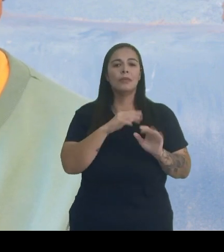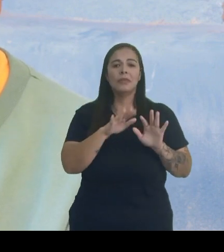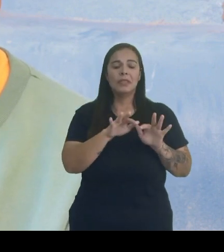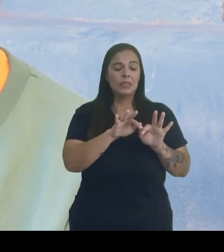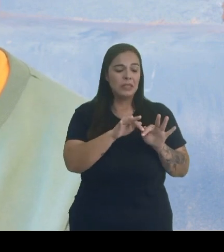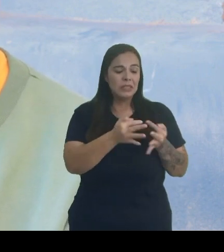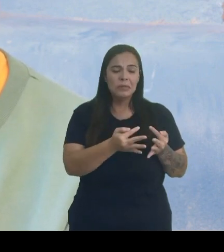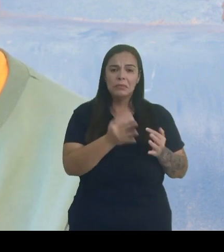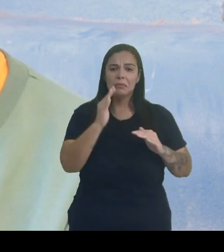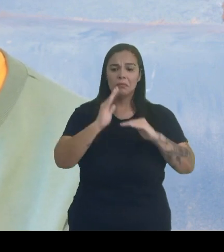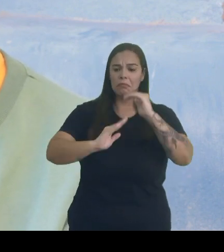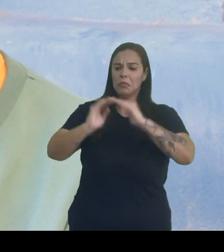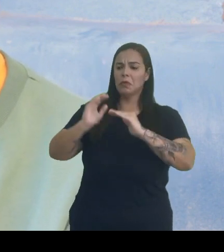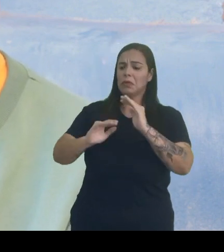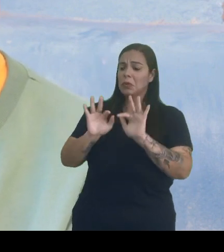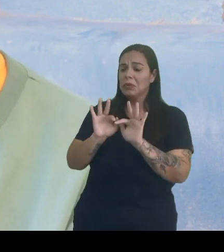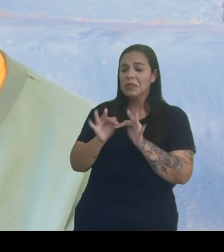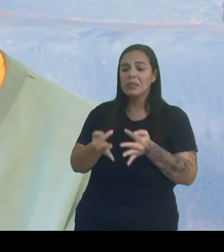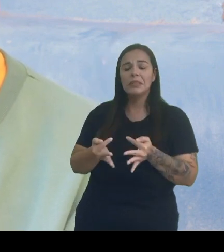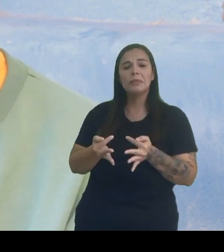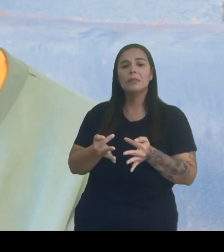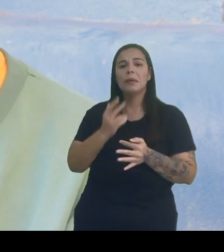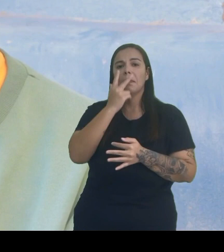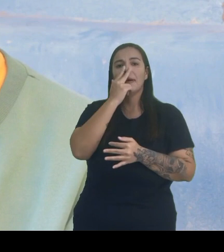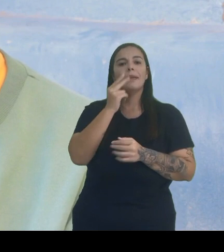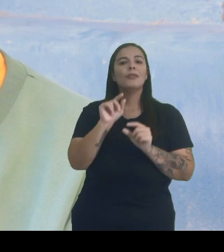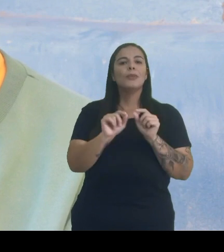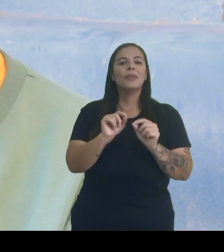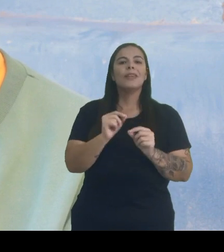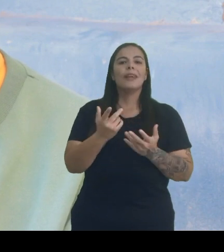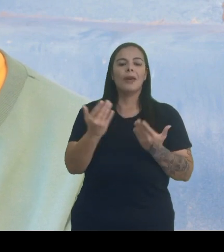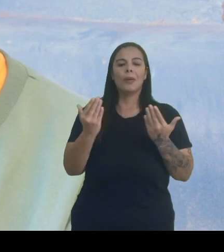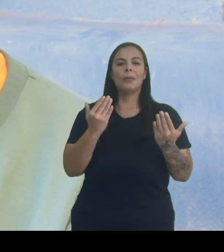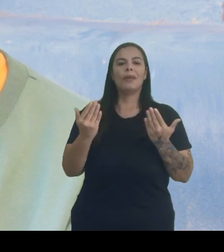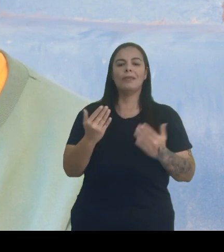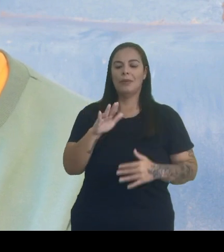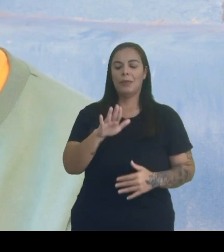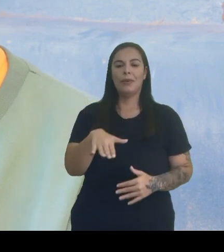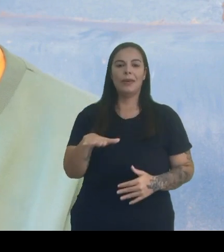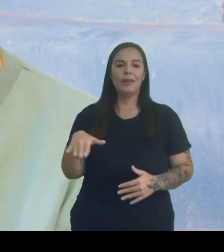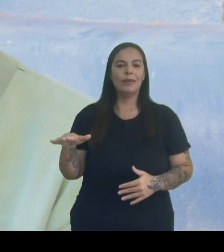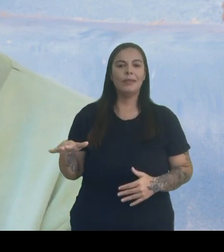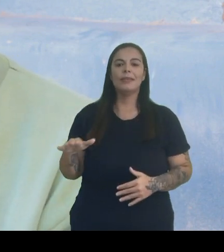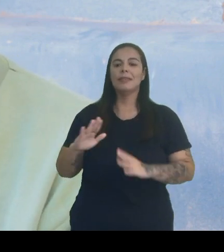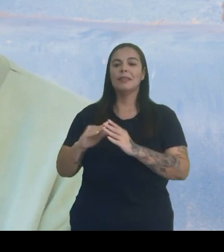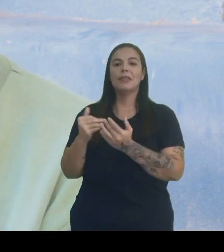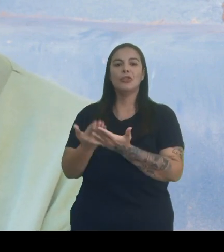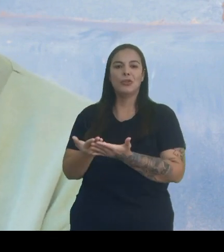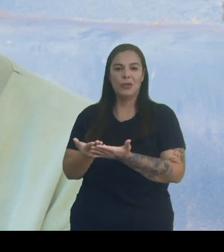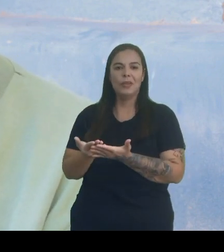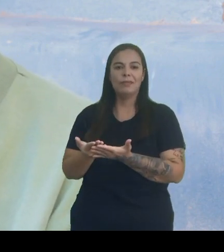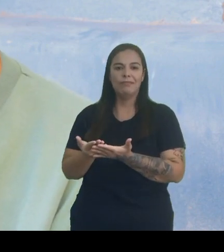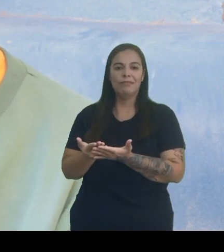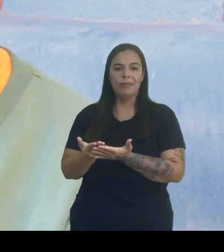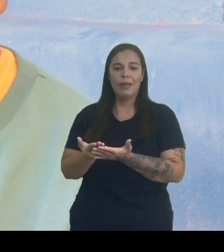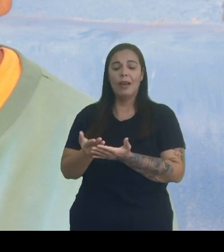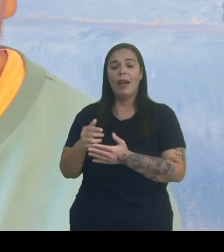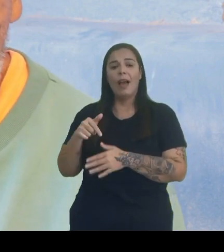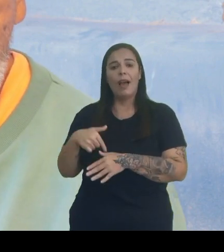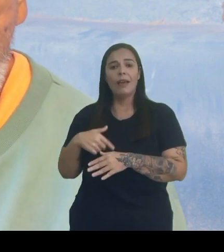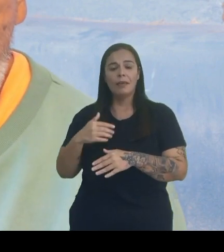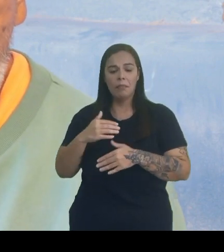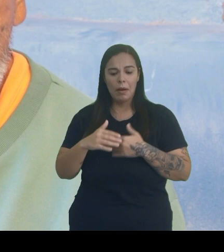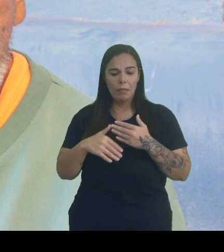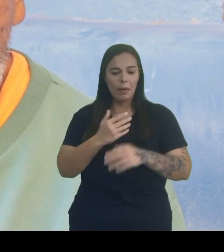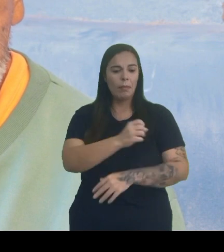humilde que seja uma profissão é como se fosse uma criança num jardim da infância e